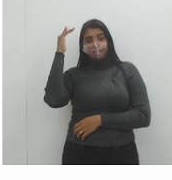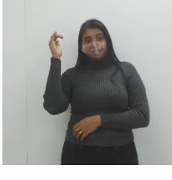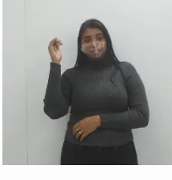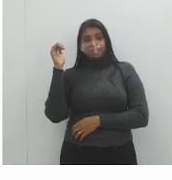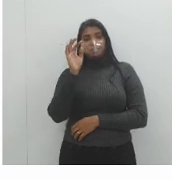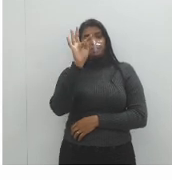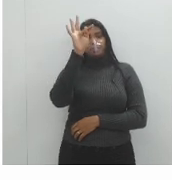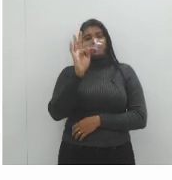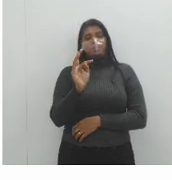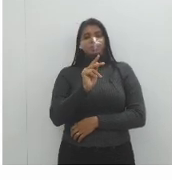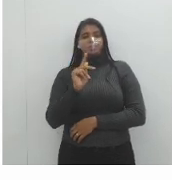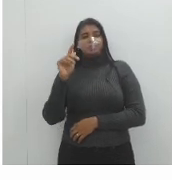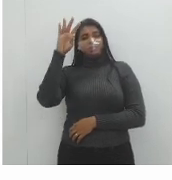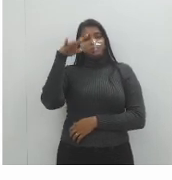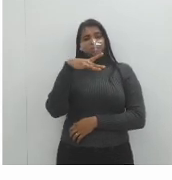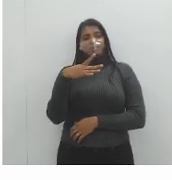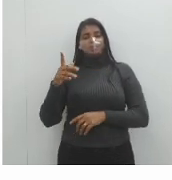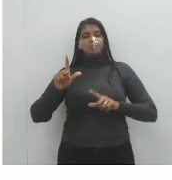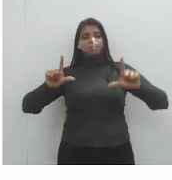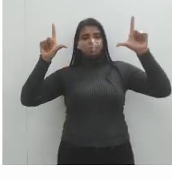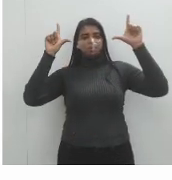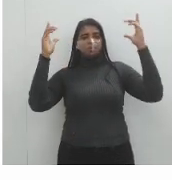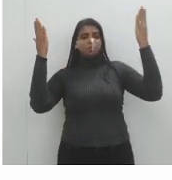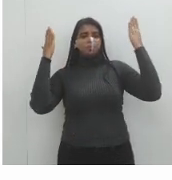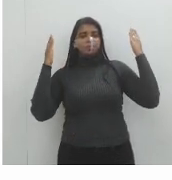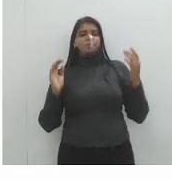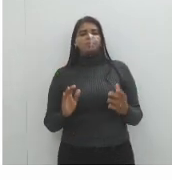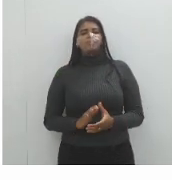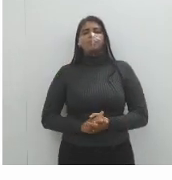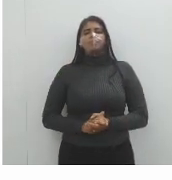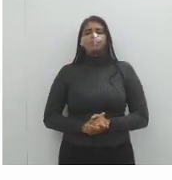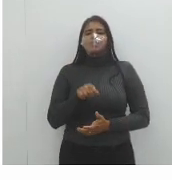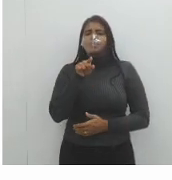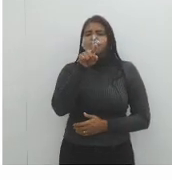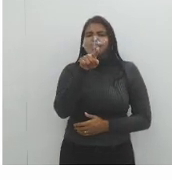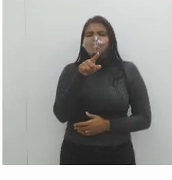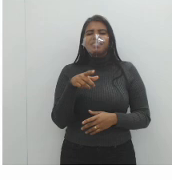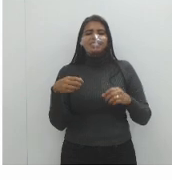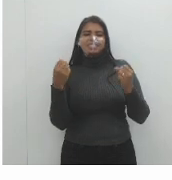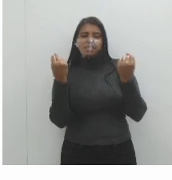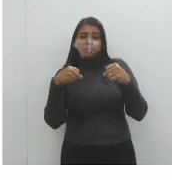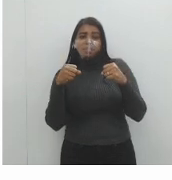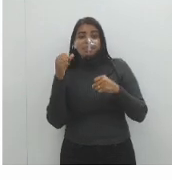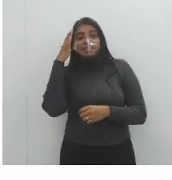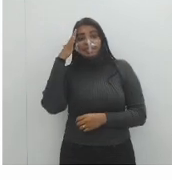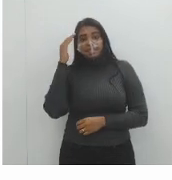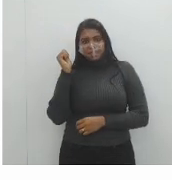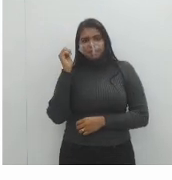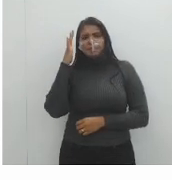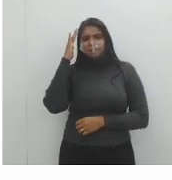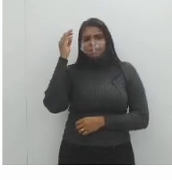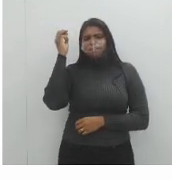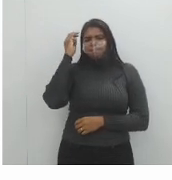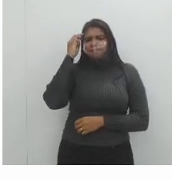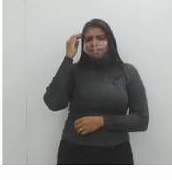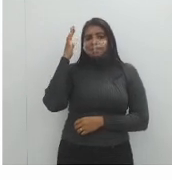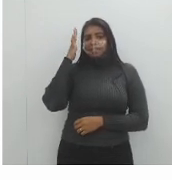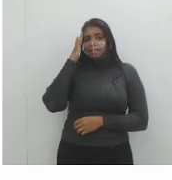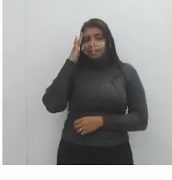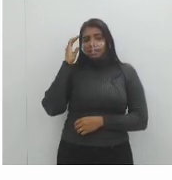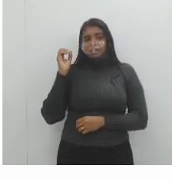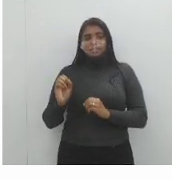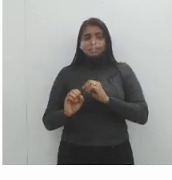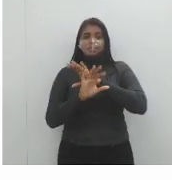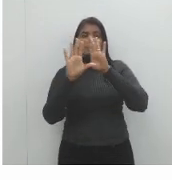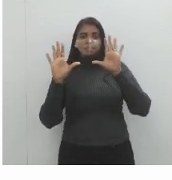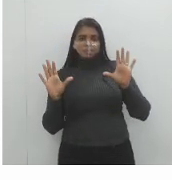tabela periódica, né? Então, o que a gente precisa saber dessa tabela, gente? A gente precisa memorizar. Se